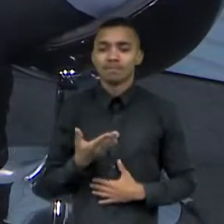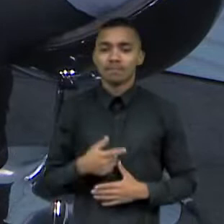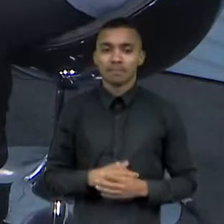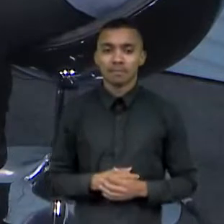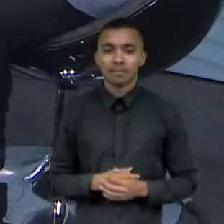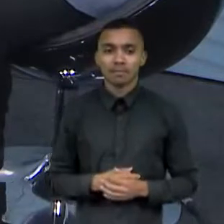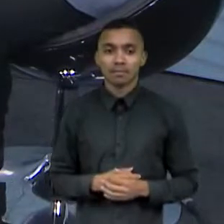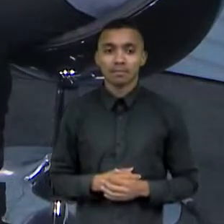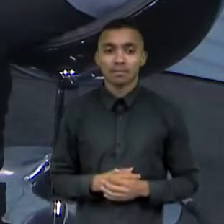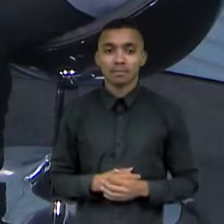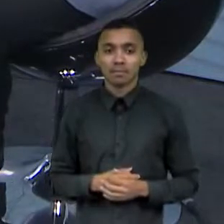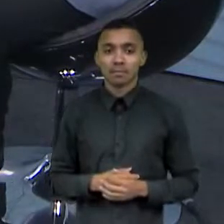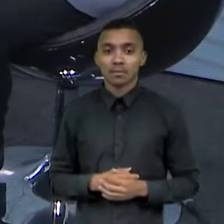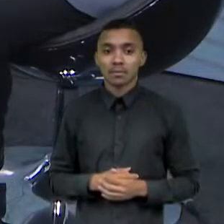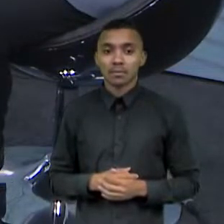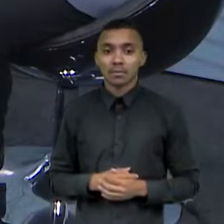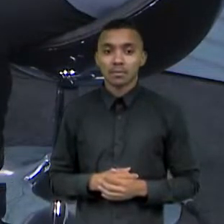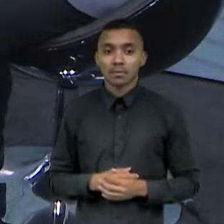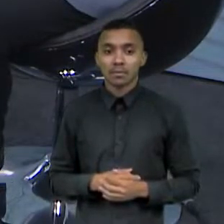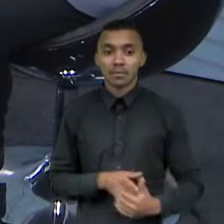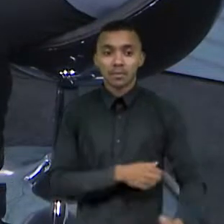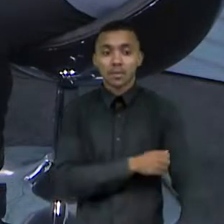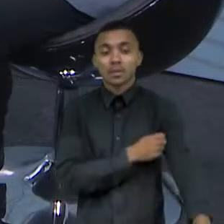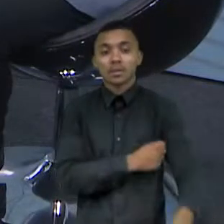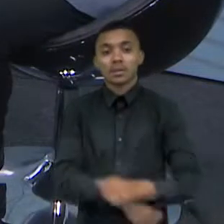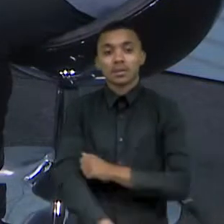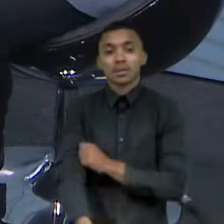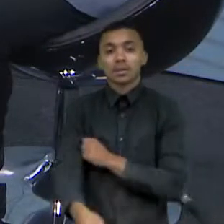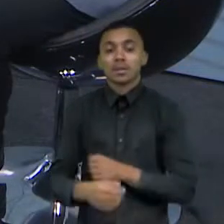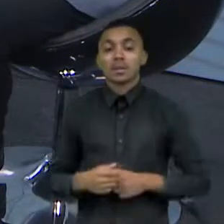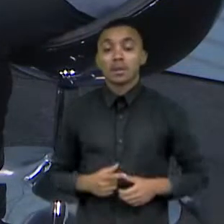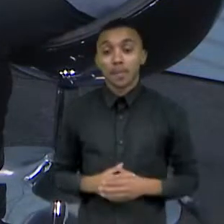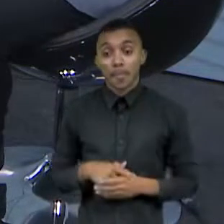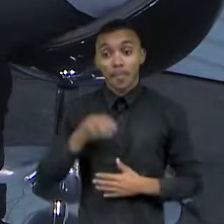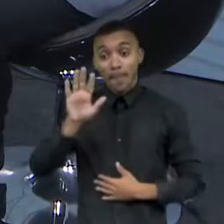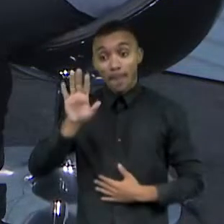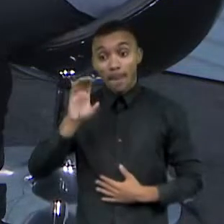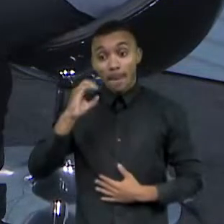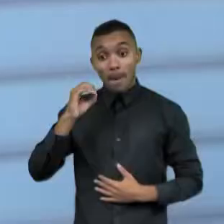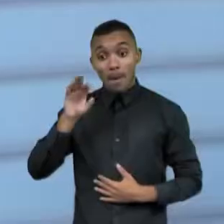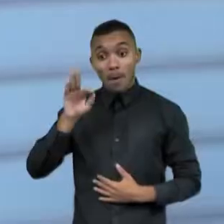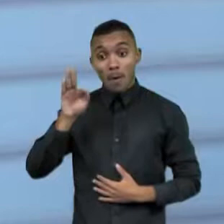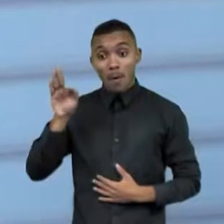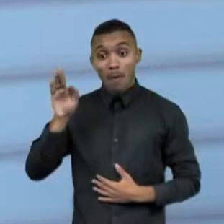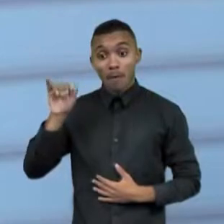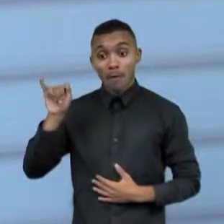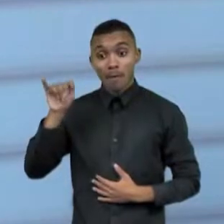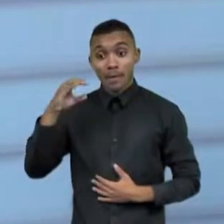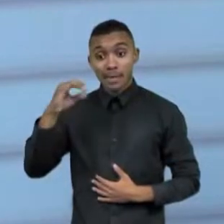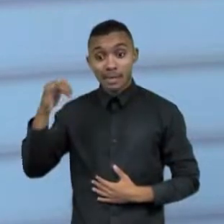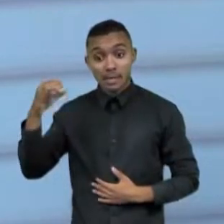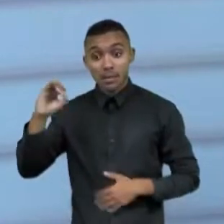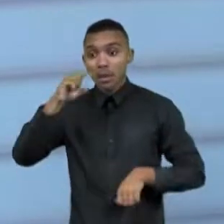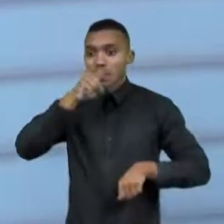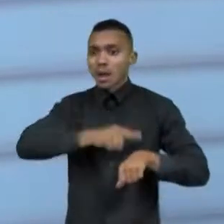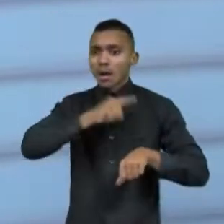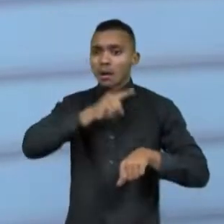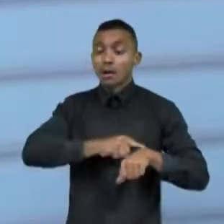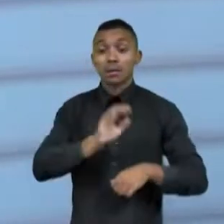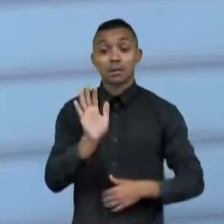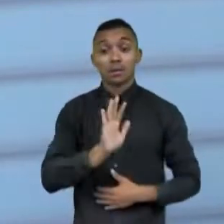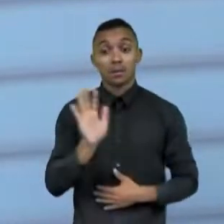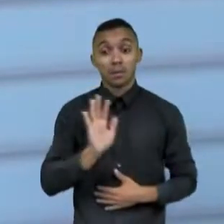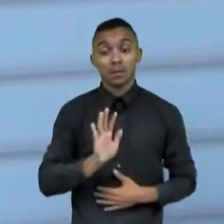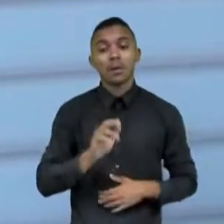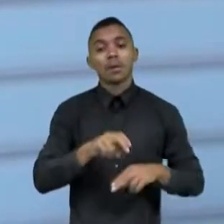gente recebe demanda, a gente não age de ofício nos casos, de maneira pontual, né? Digamos certo. Assim. Então, a